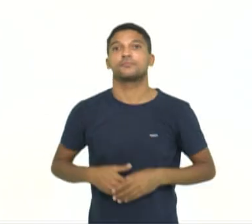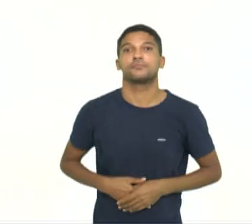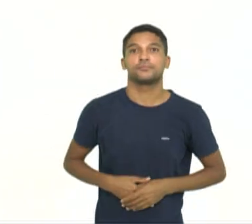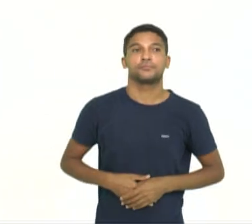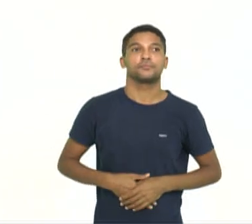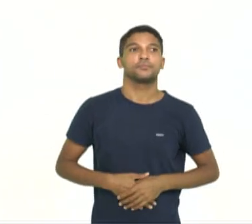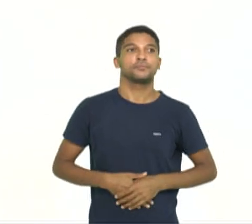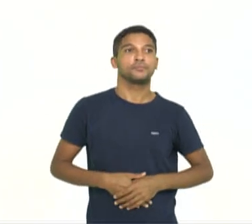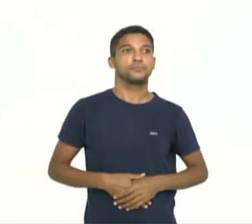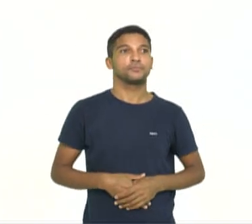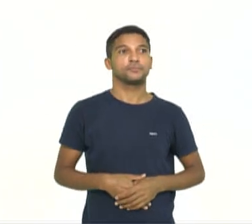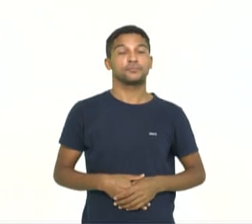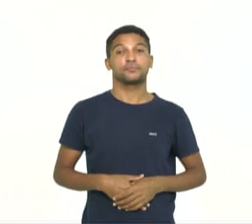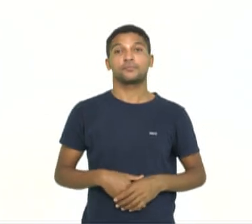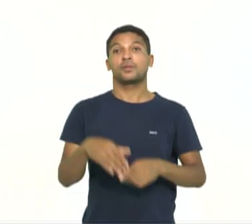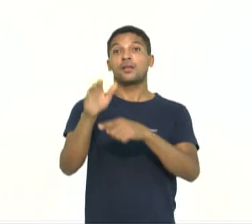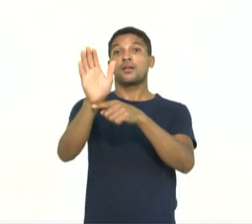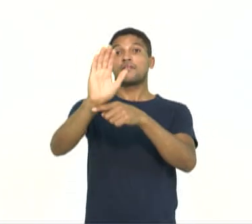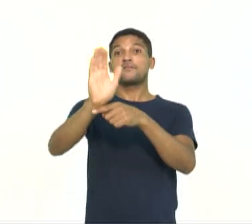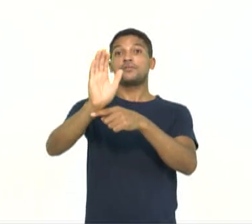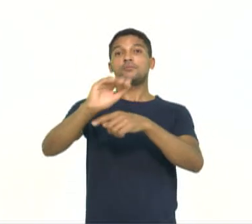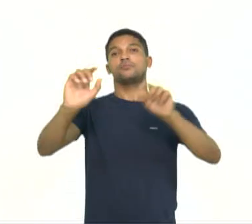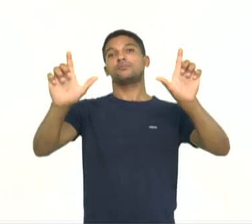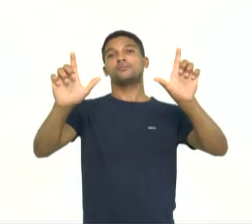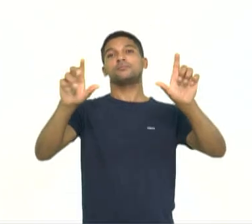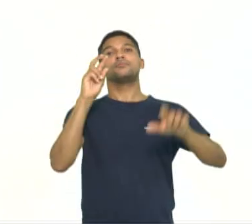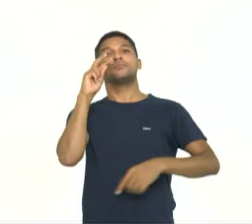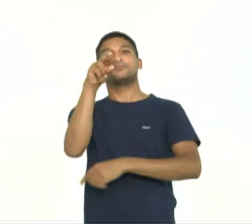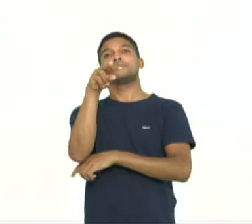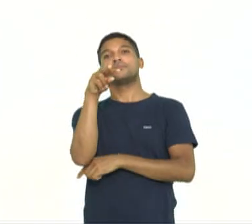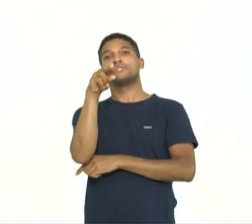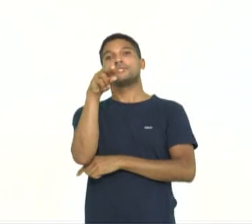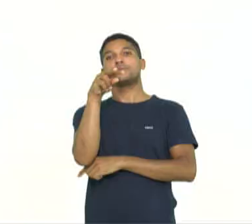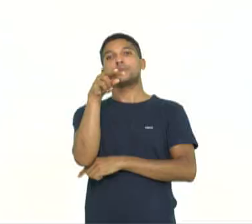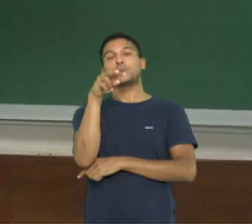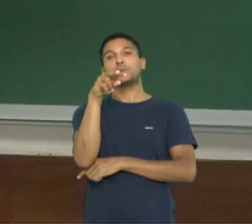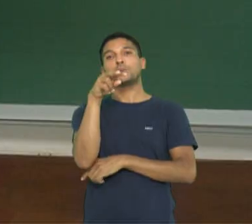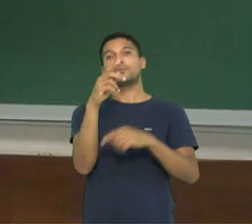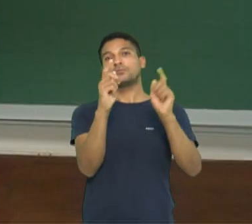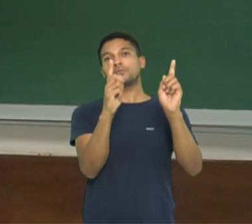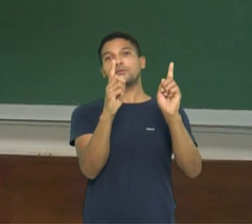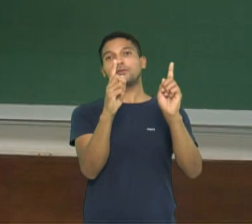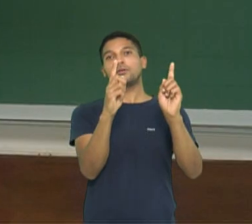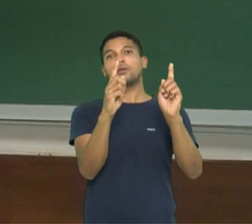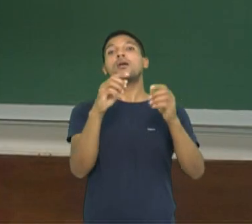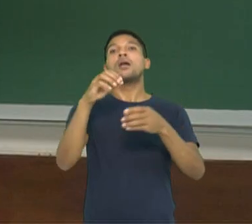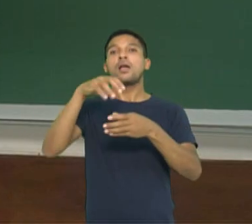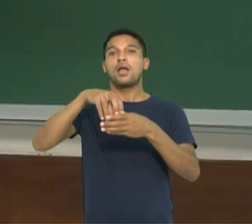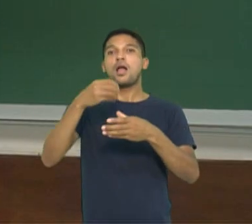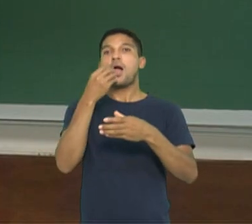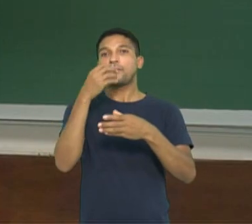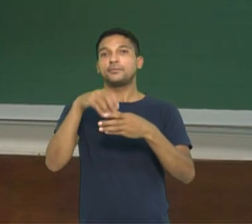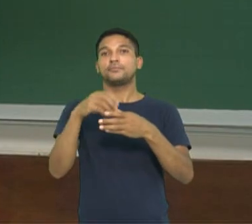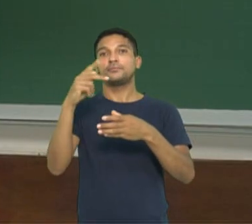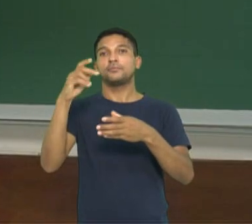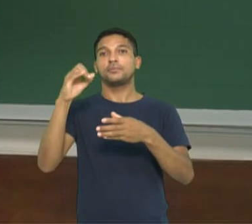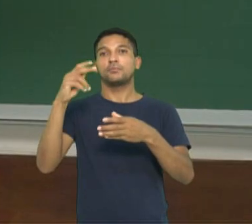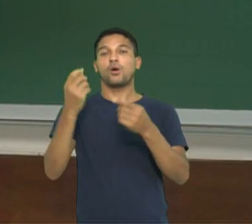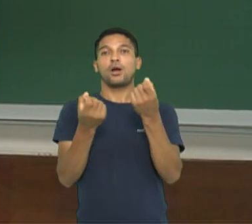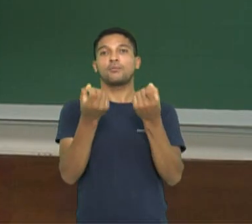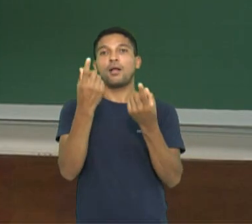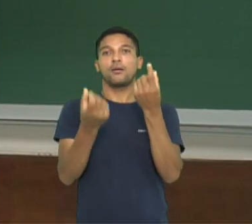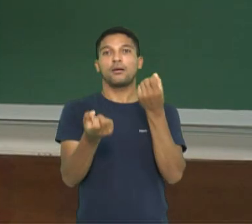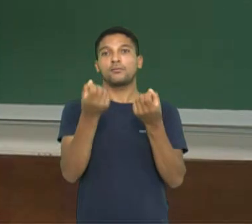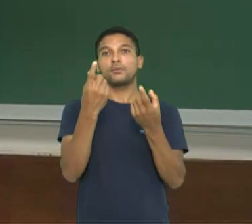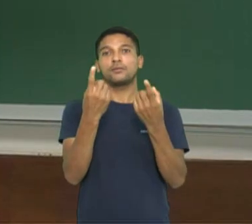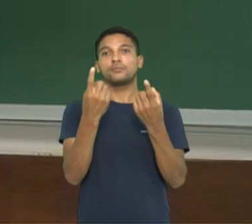Também coloquei o e ali, né? Vocês podem ter colocado, pessoal, outra conjunção aí que também está correta a frase. De repente vocês fizeram não somente assistir ao